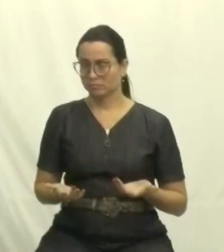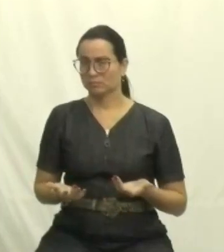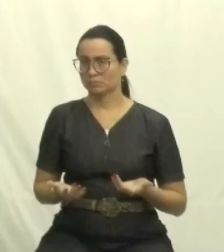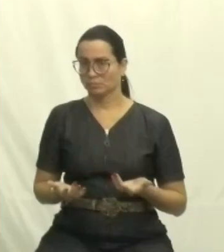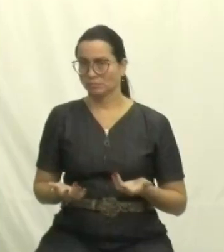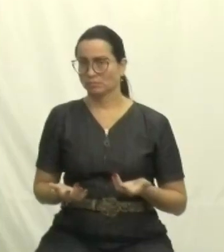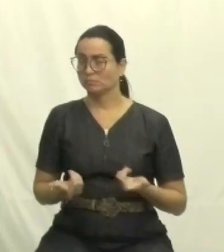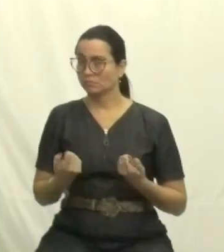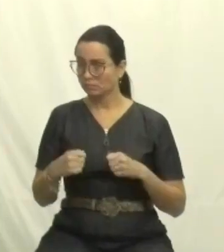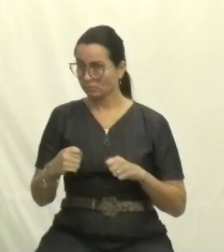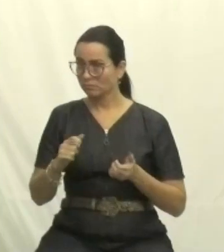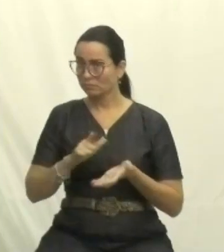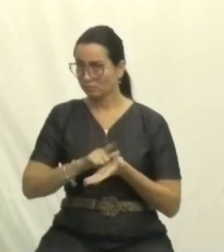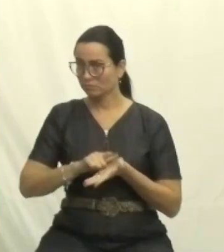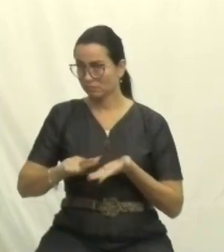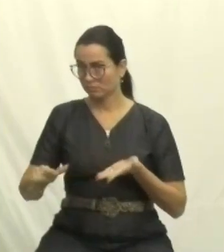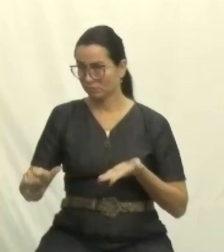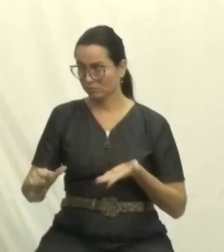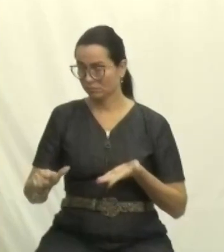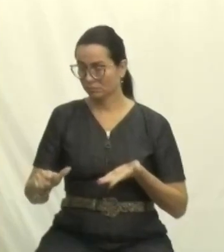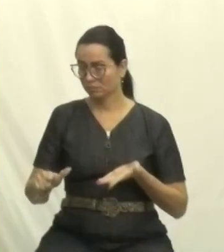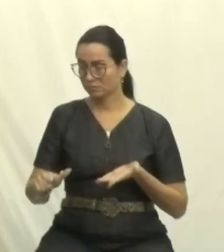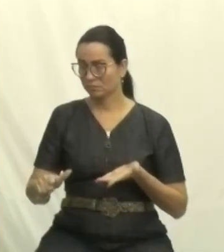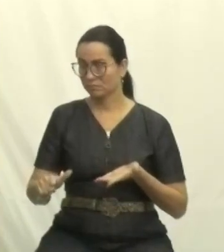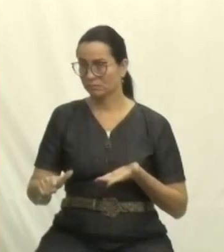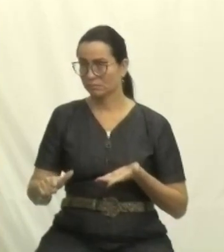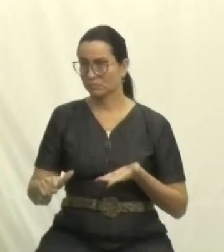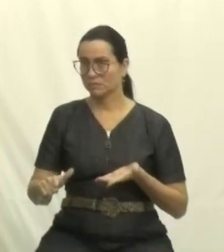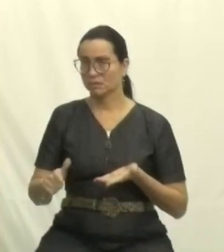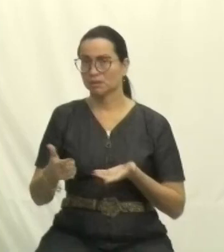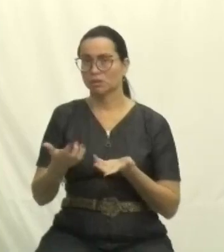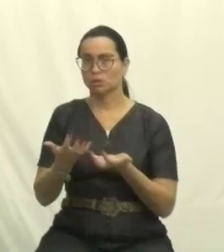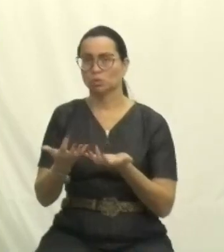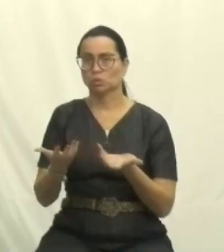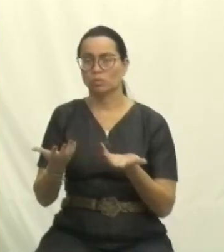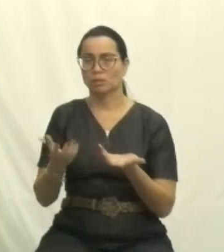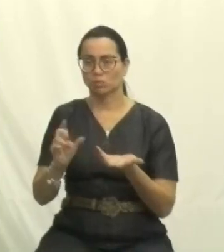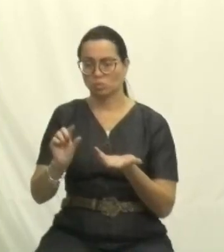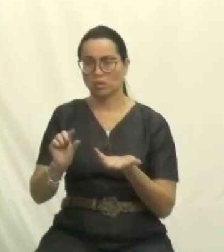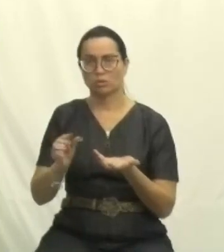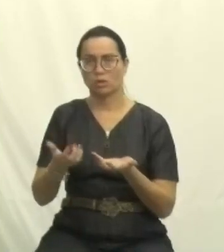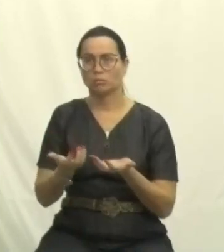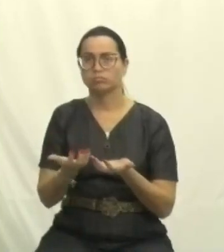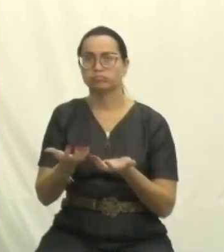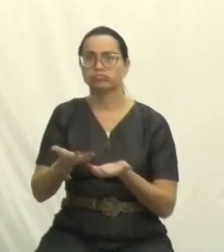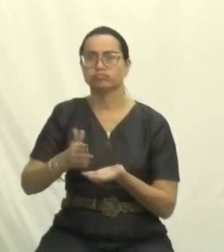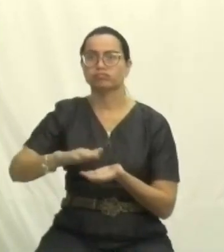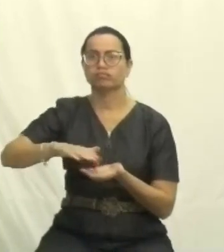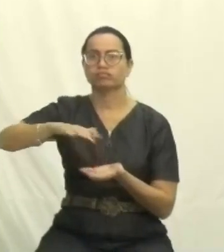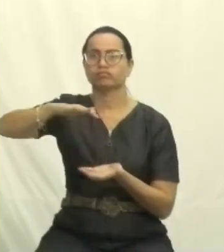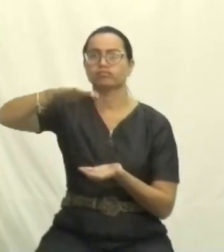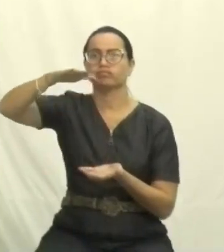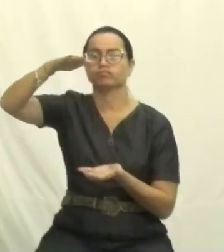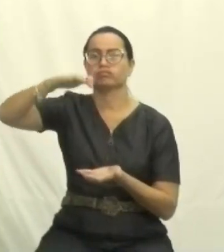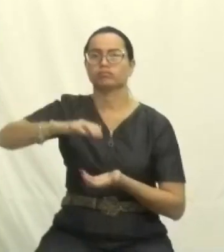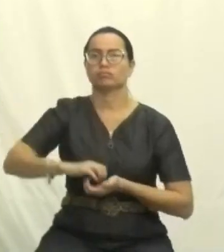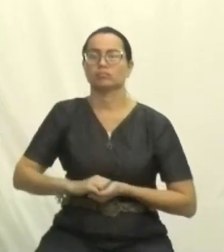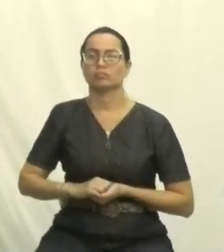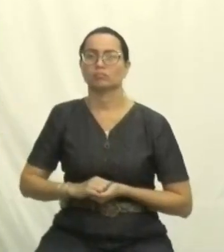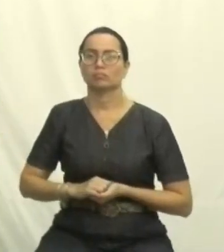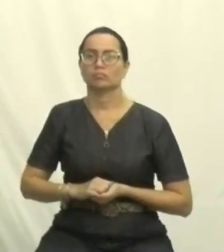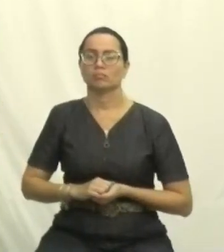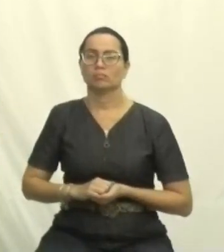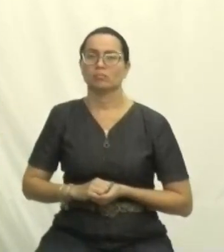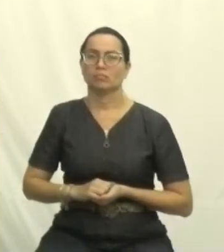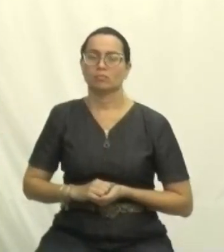força-tarefa, uma limpeza, né, do matagal existente junto às unidades. E aí aproveito também, já peço uma lista